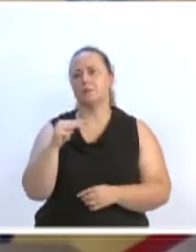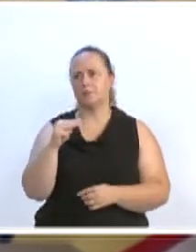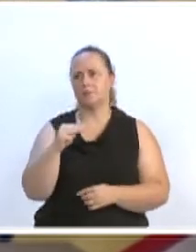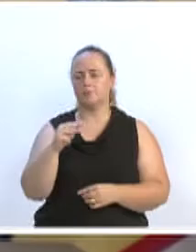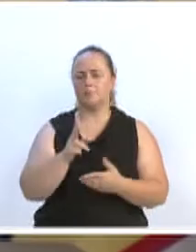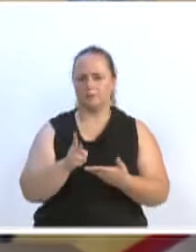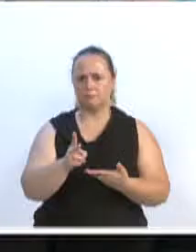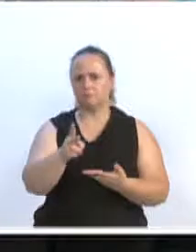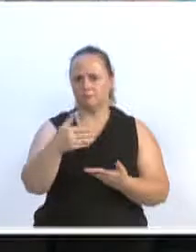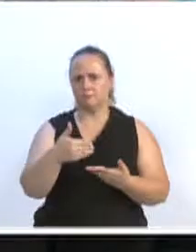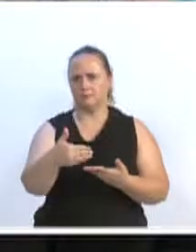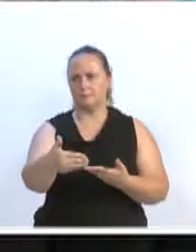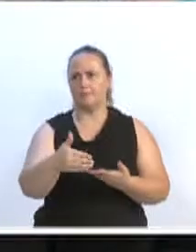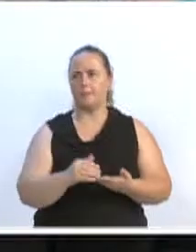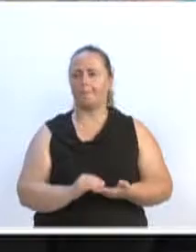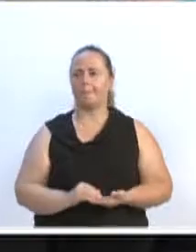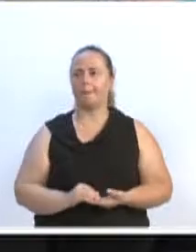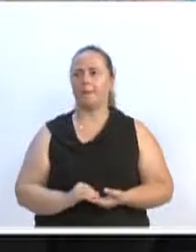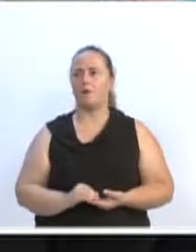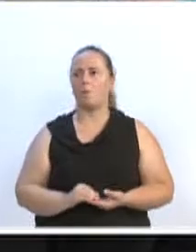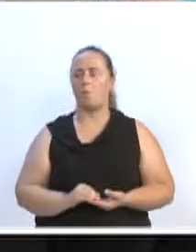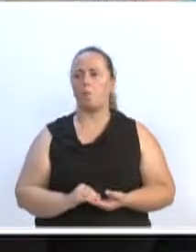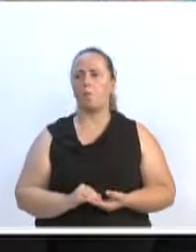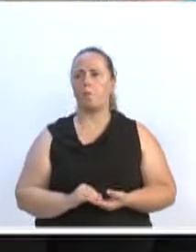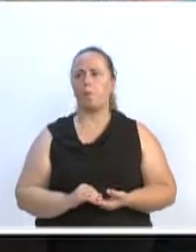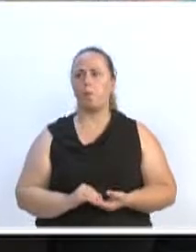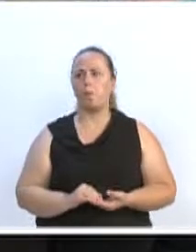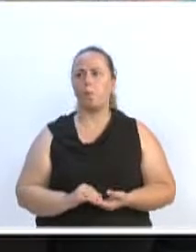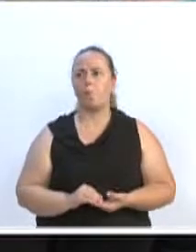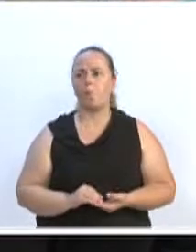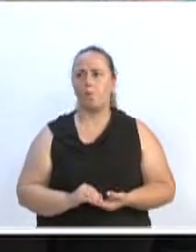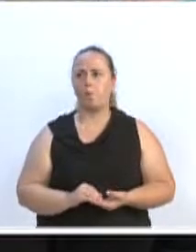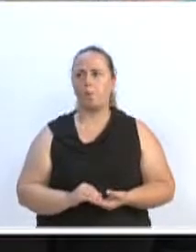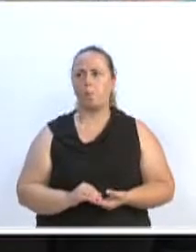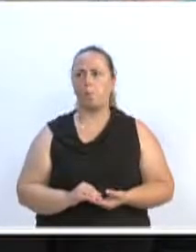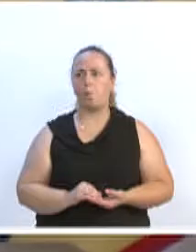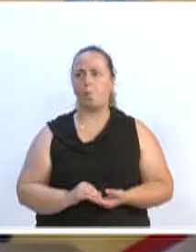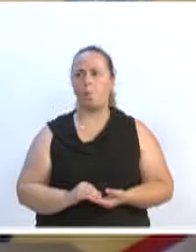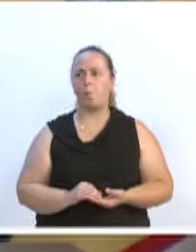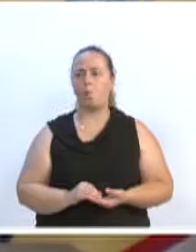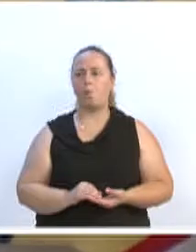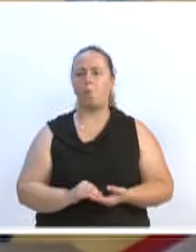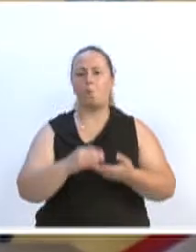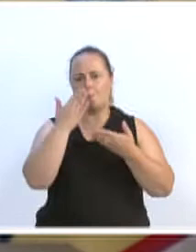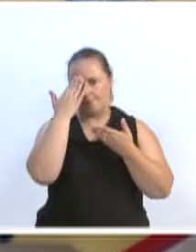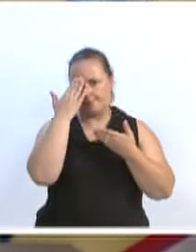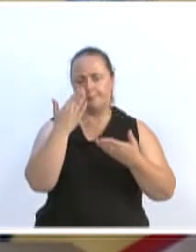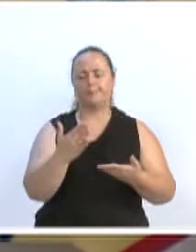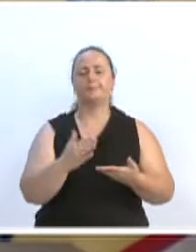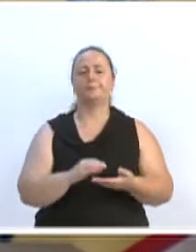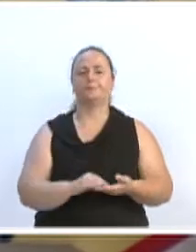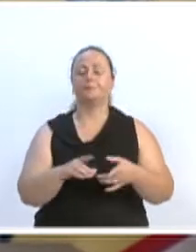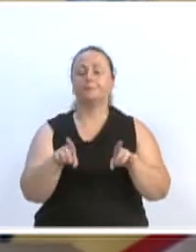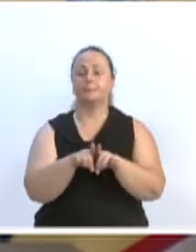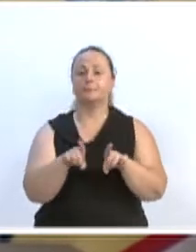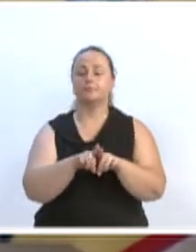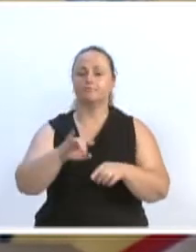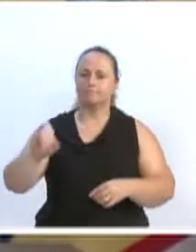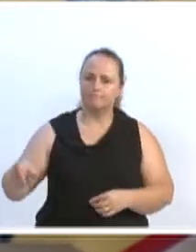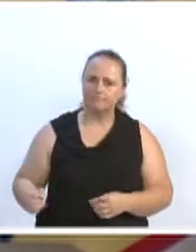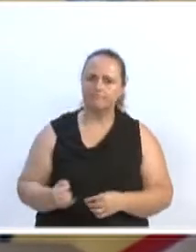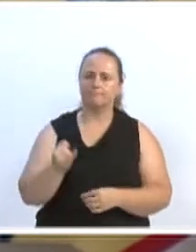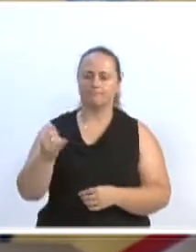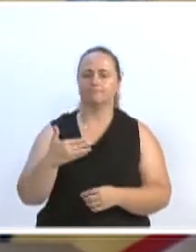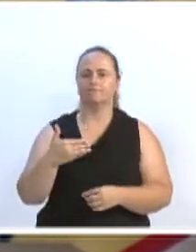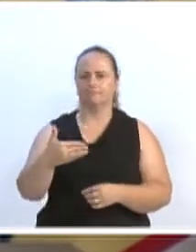dar continuidade à minha fala mais dormir dois minutos com excelente concluiu seu pronunciamento obrigado eu quero também aproveitar esse momento já o líder